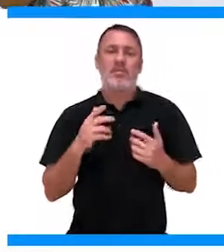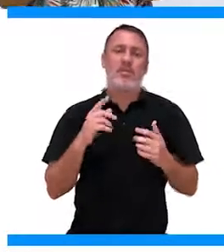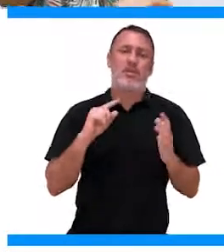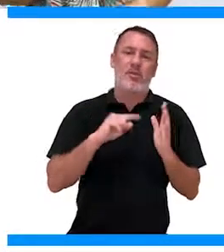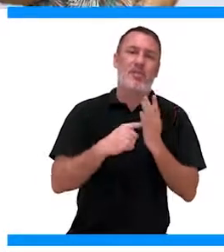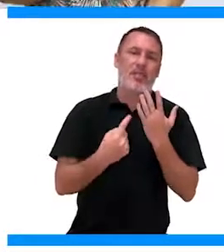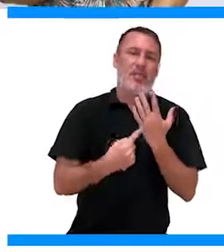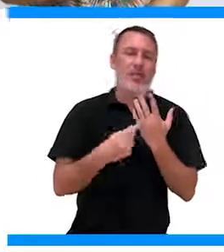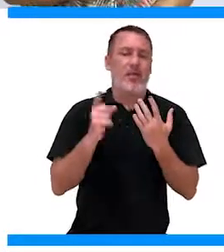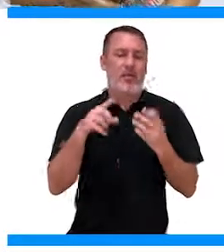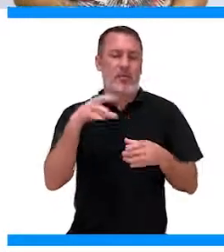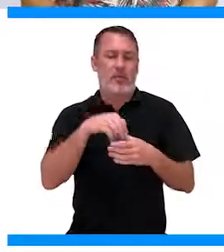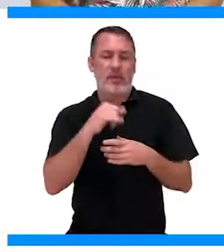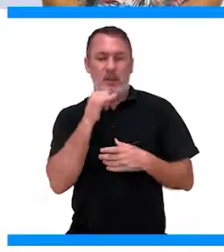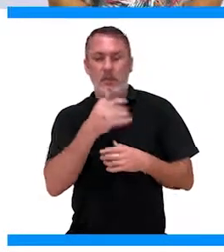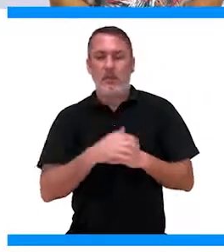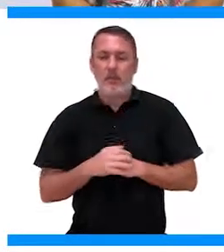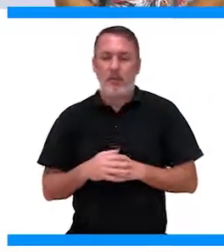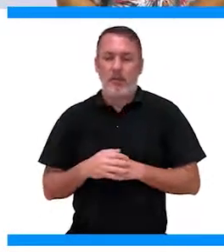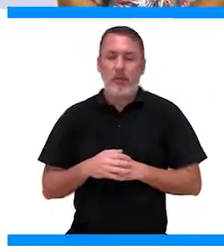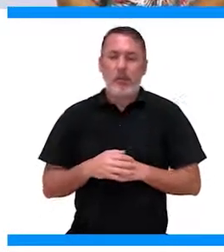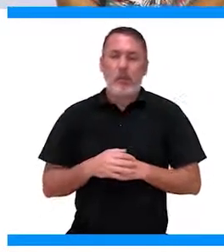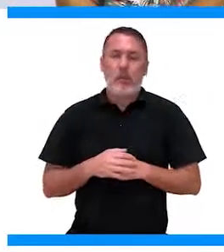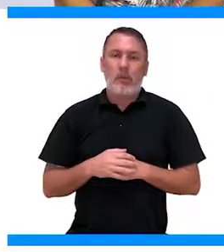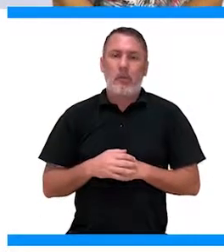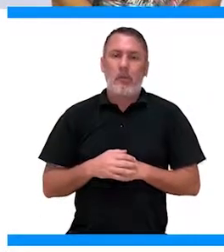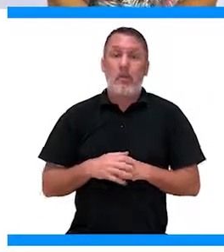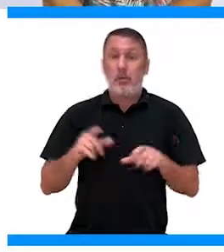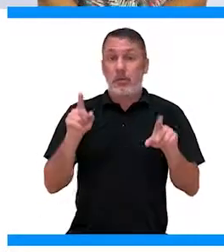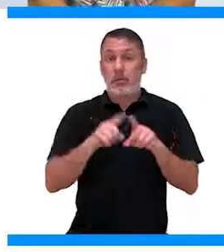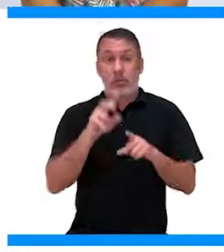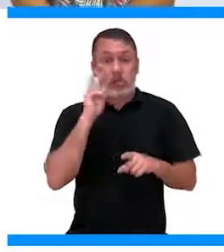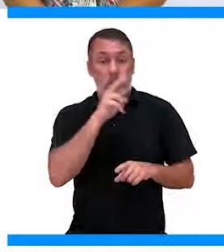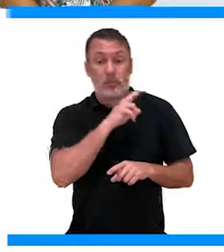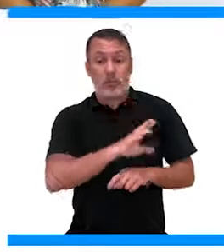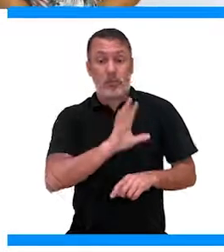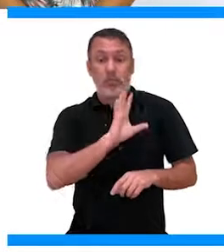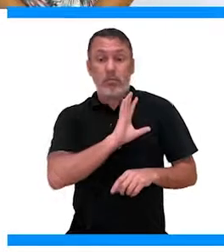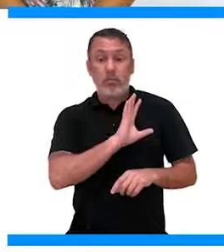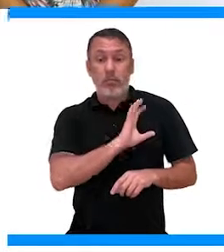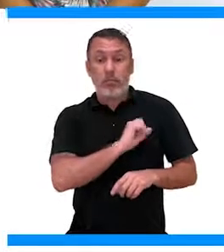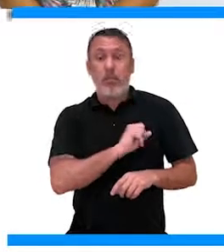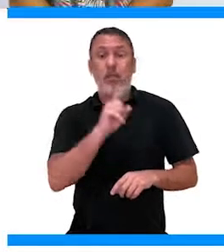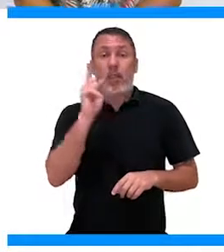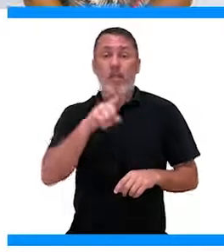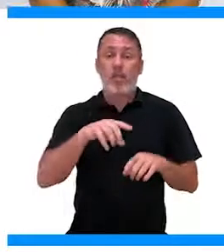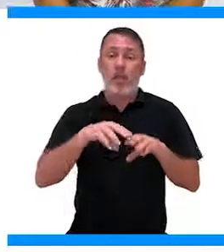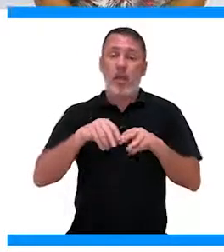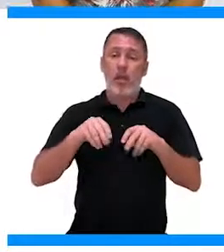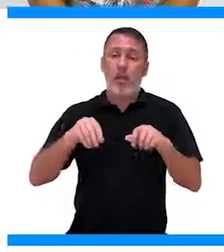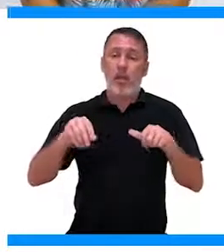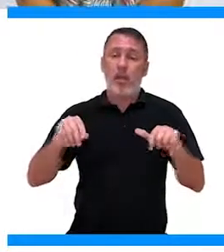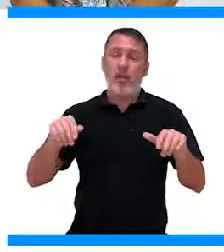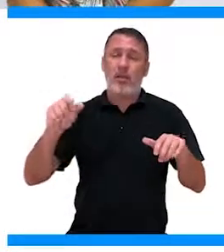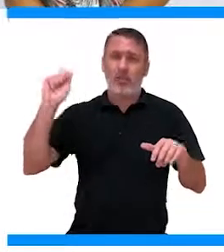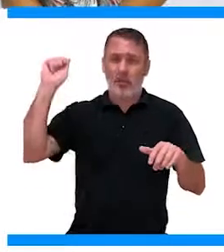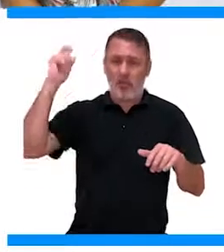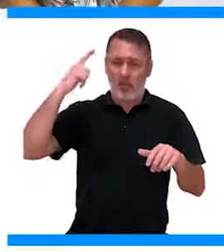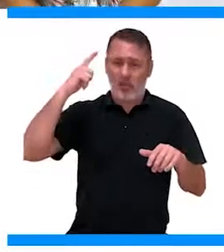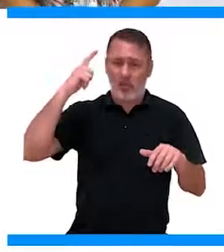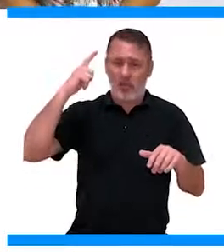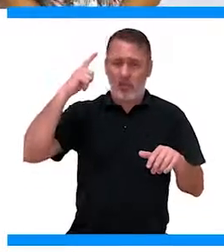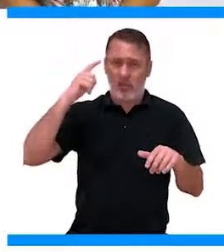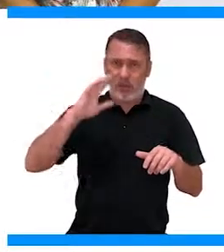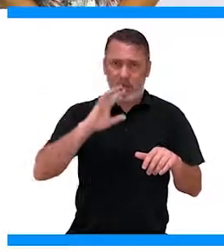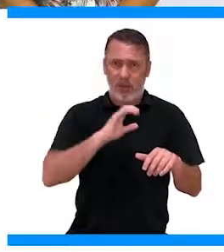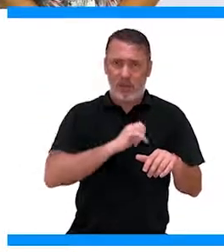Então a metáfora também está aí nesse exemplo. Nessa música, né? Amar é um deserto e seus temores. Amar não é